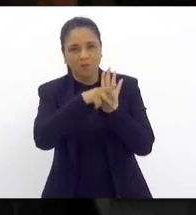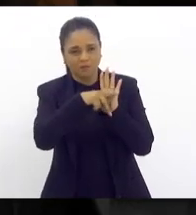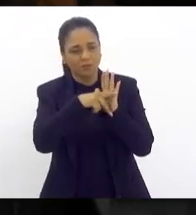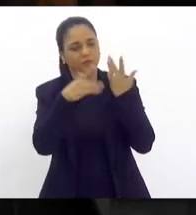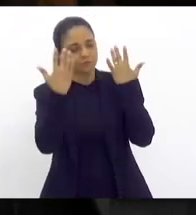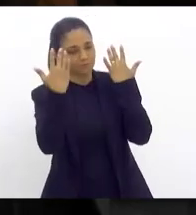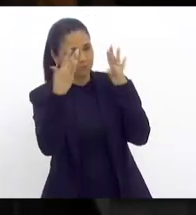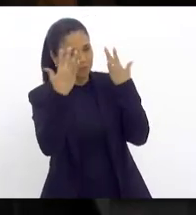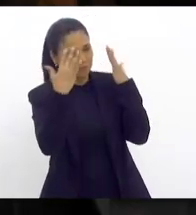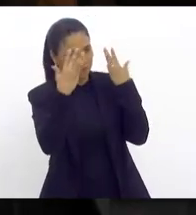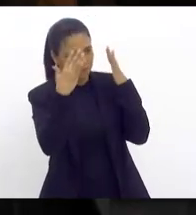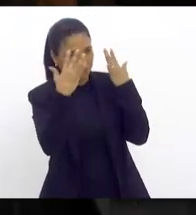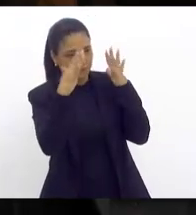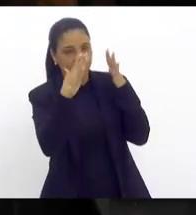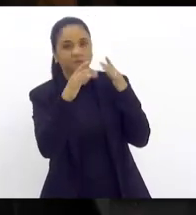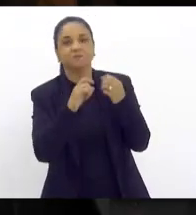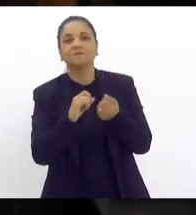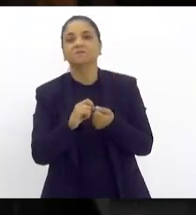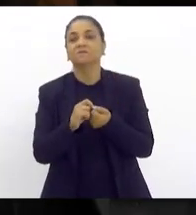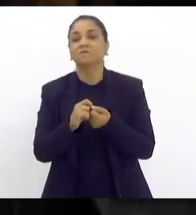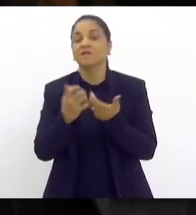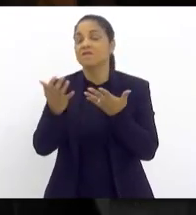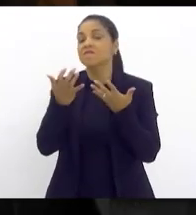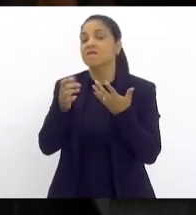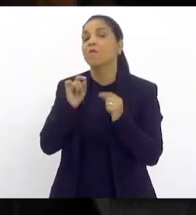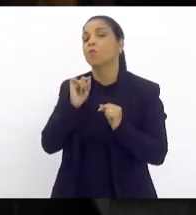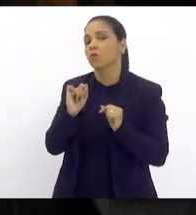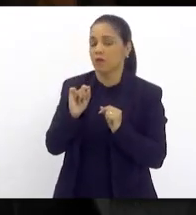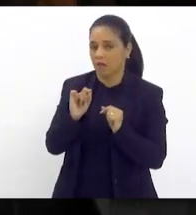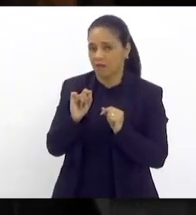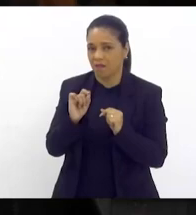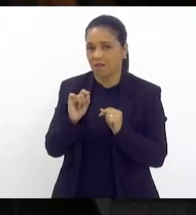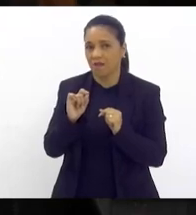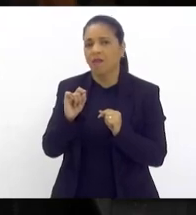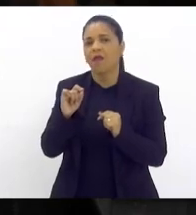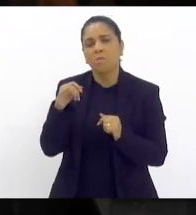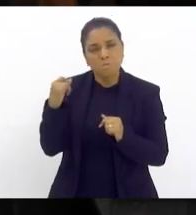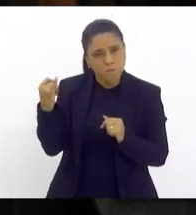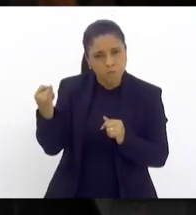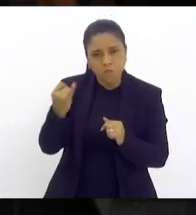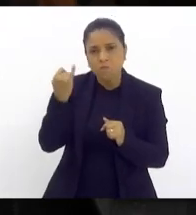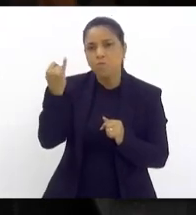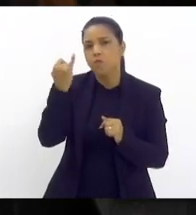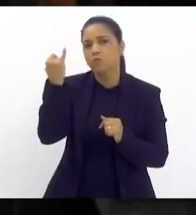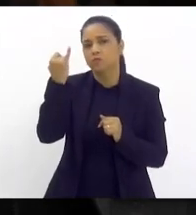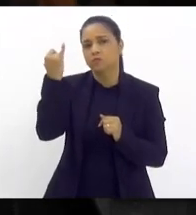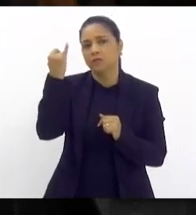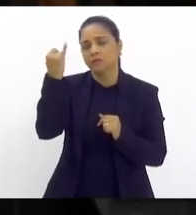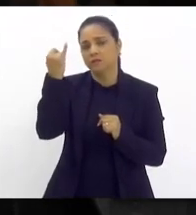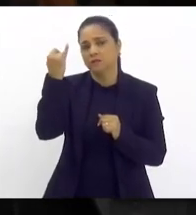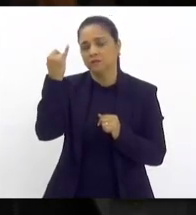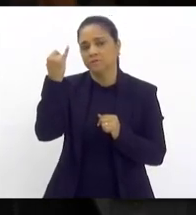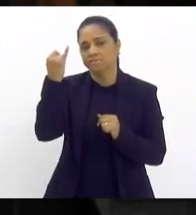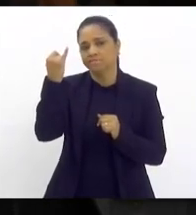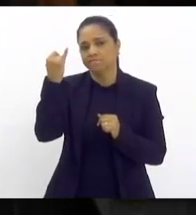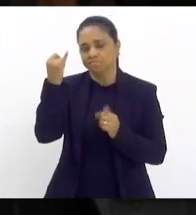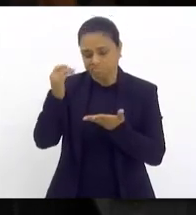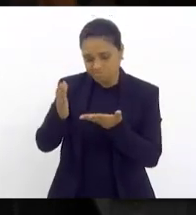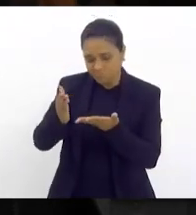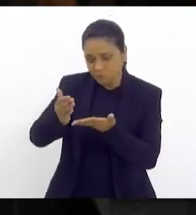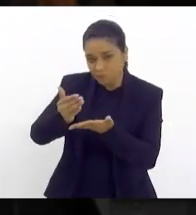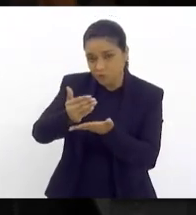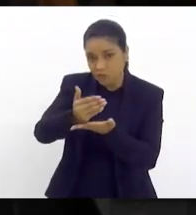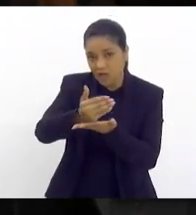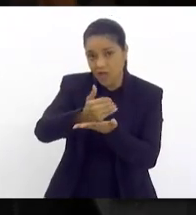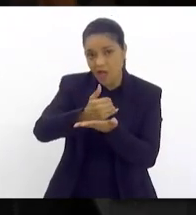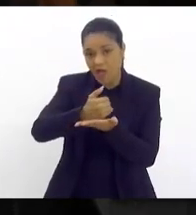saúde ele tá querendo fazer uma coisa que é muito importante que é uma estatística é um índice de segurança porque